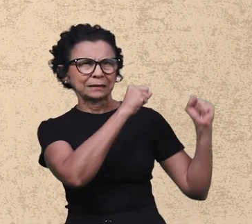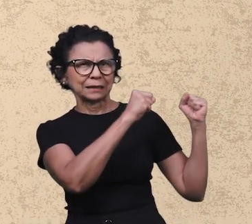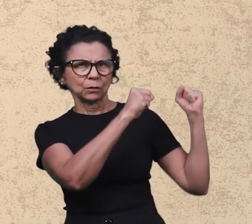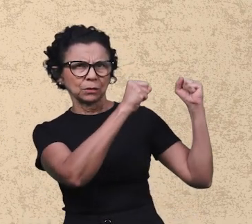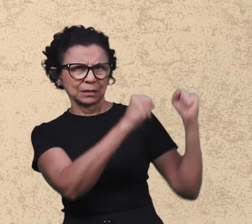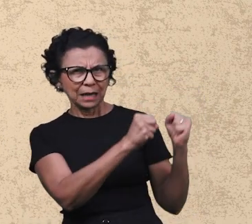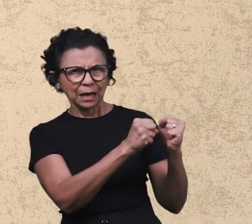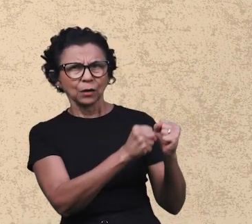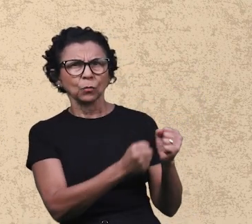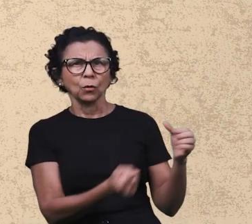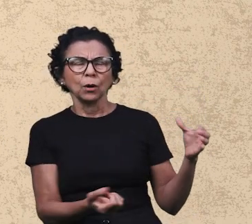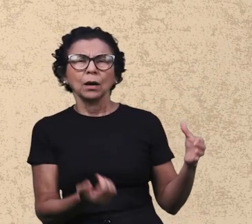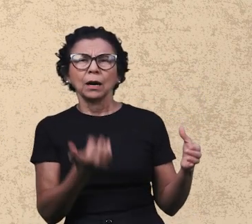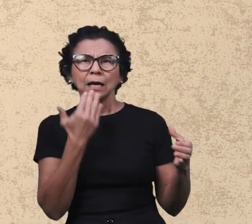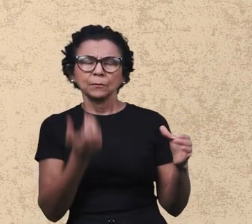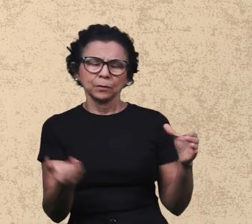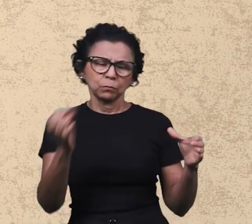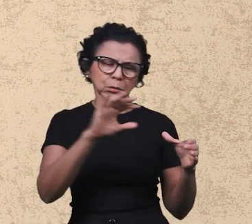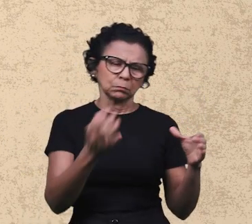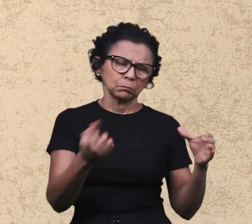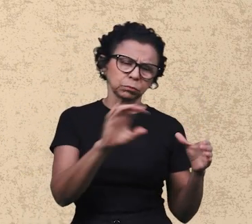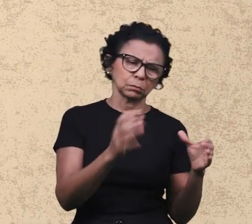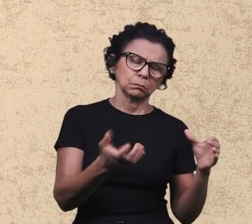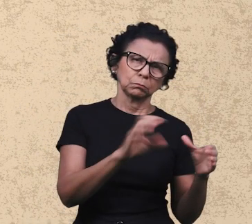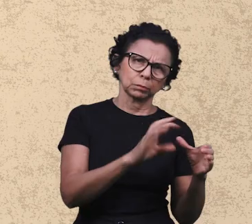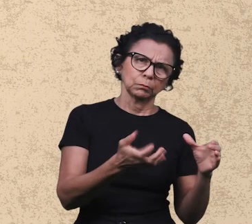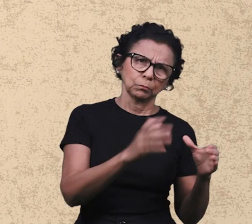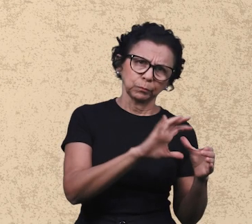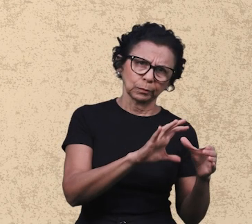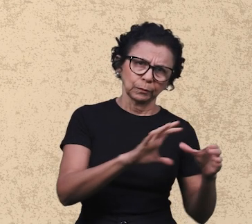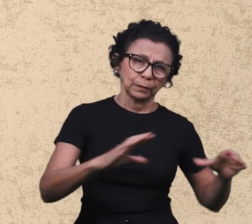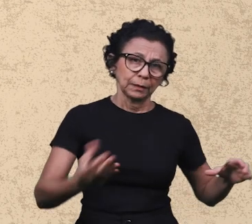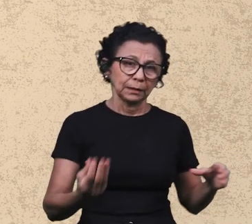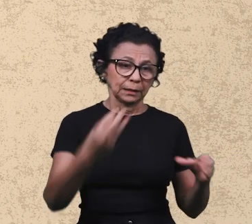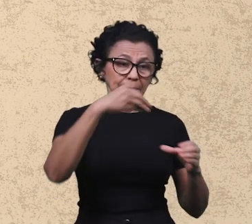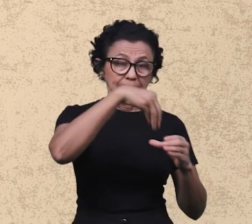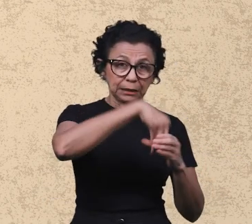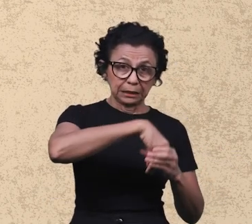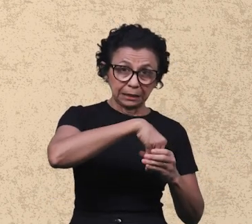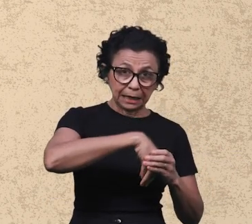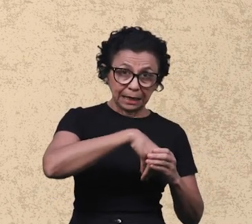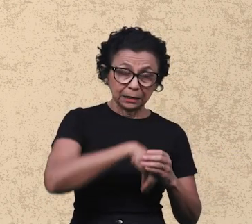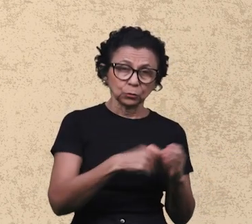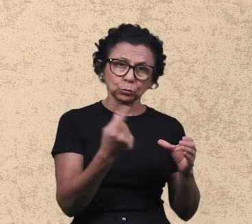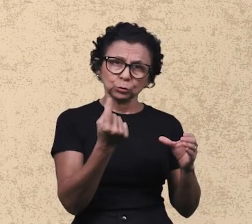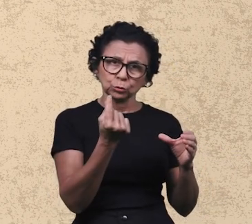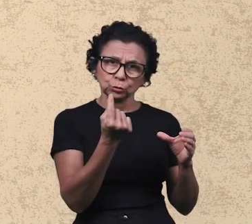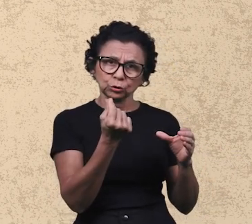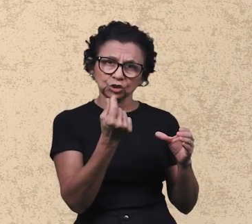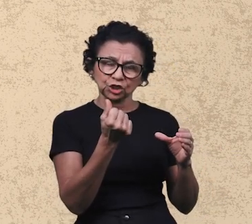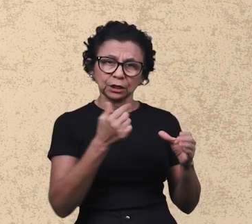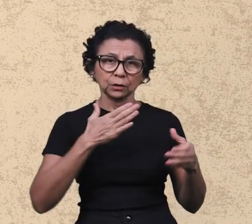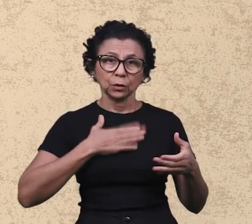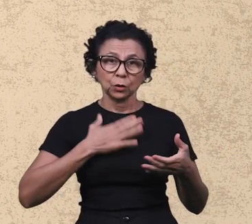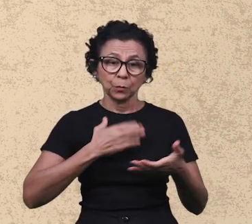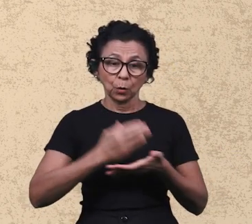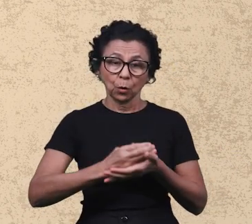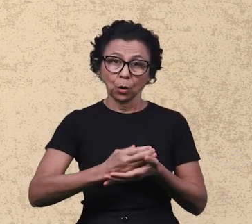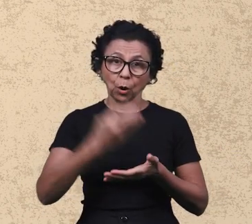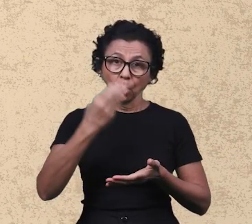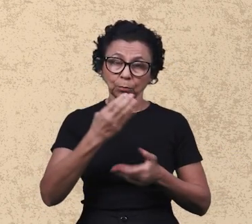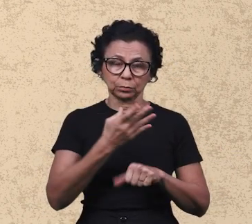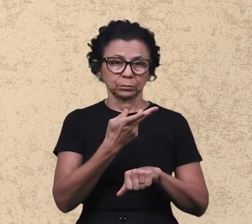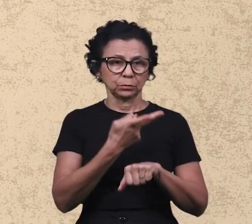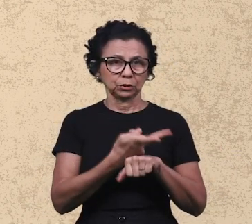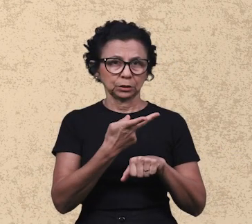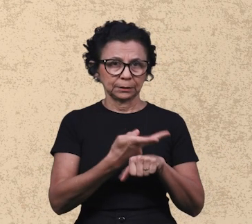saco desses varões de mantimento, quanto puderem levar, e põe o dinheiro de cada varão na boca do